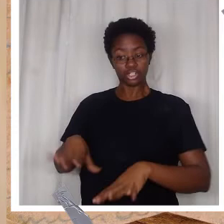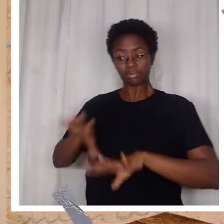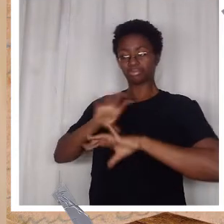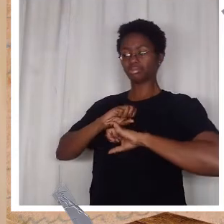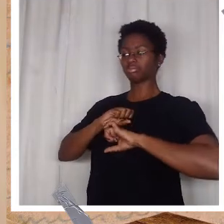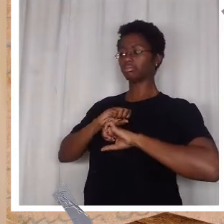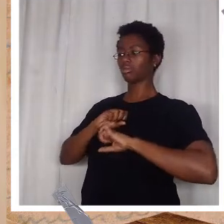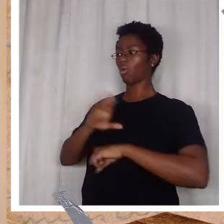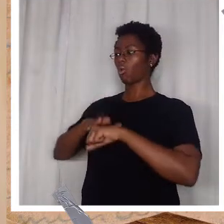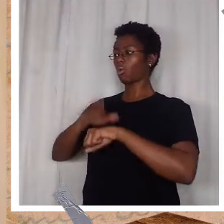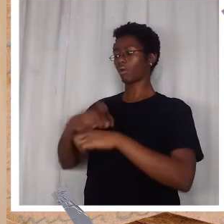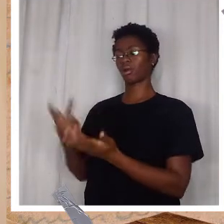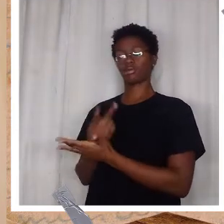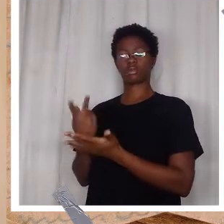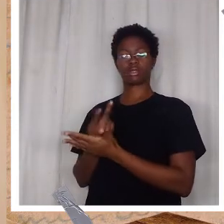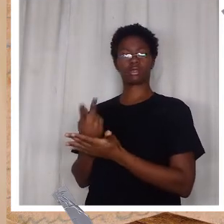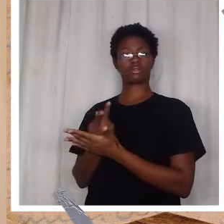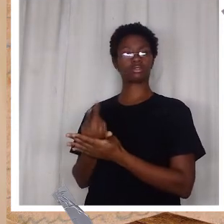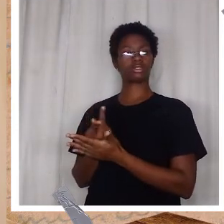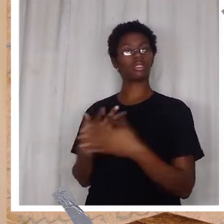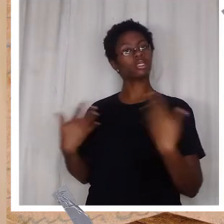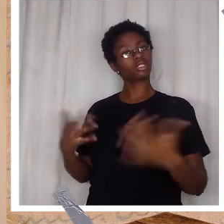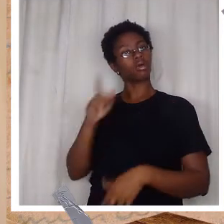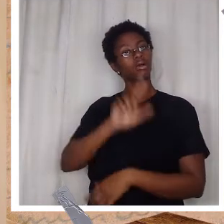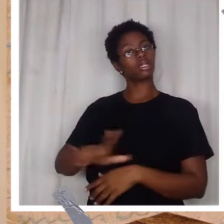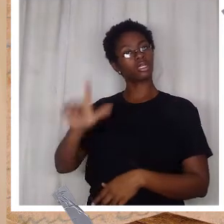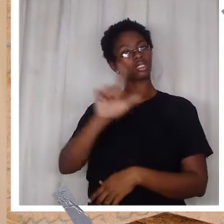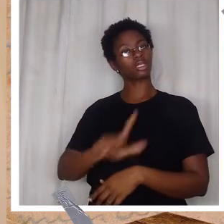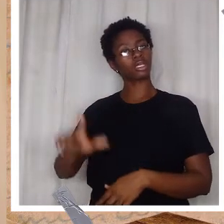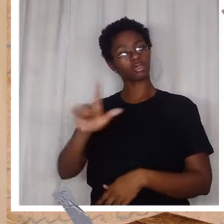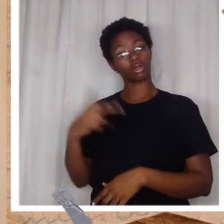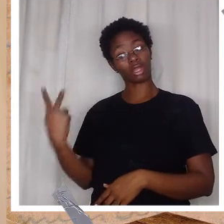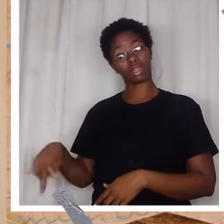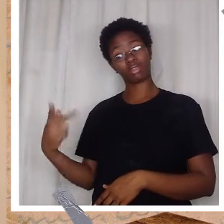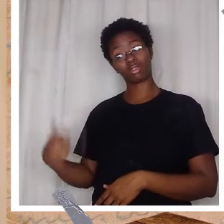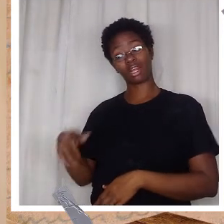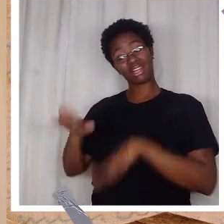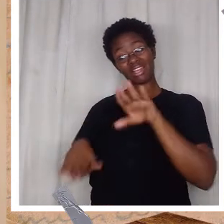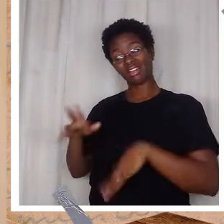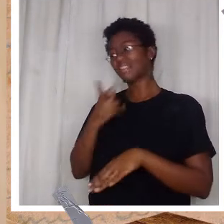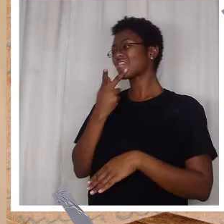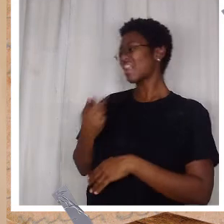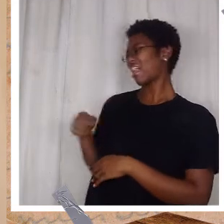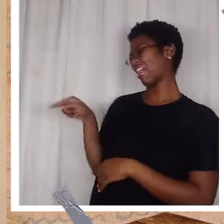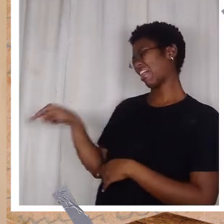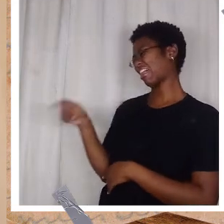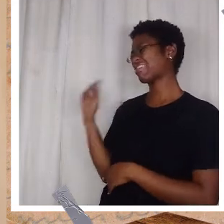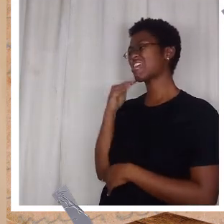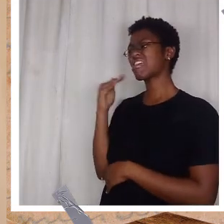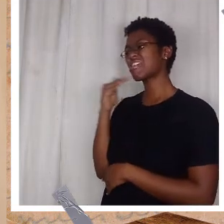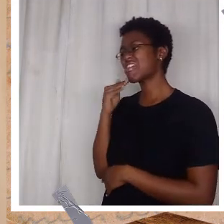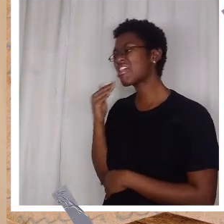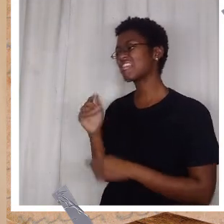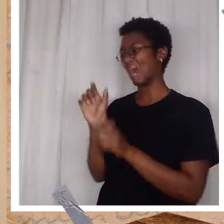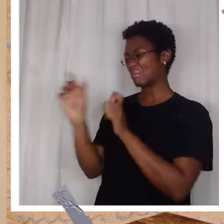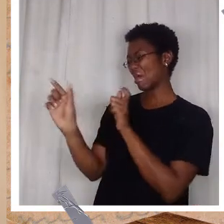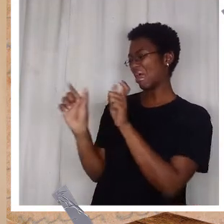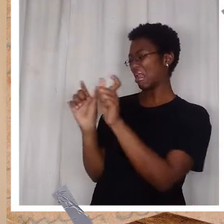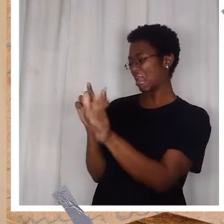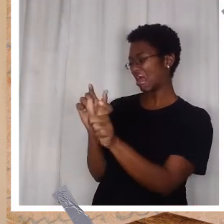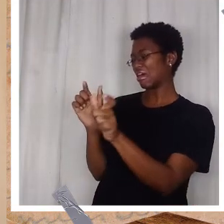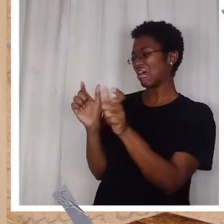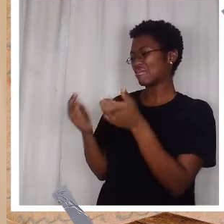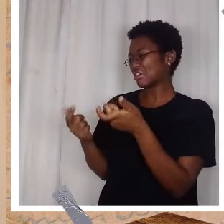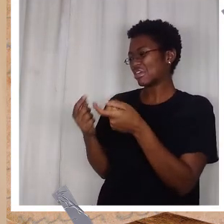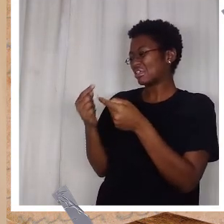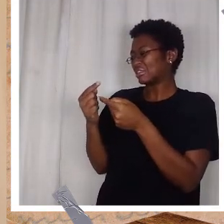traz. Então, a literatura dela, que muitas vezes é considerada equivocada, ou a sintaxe não está dentro, mas